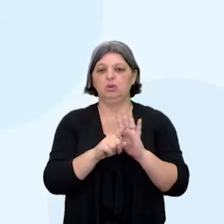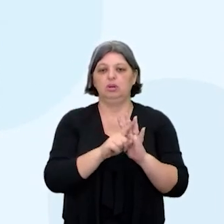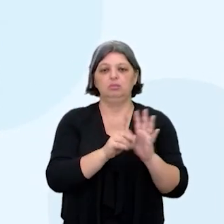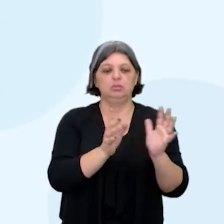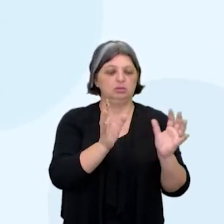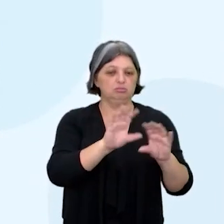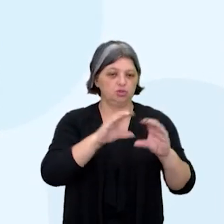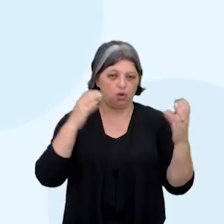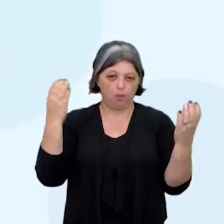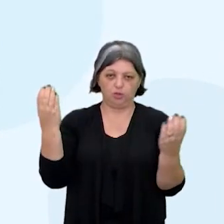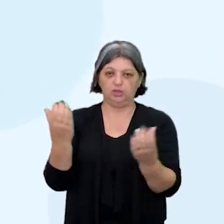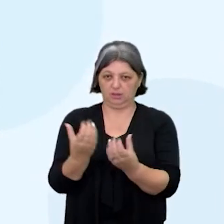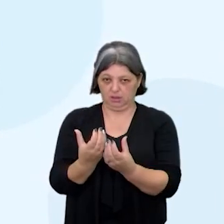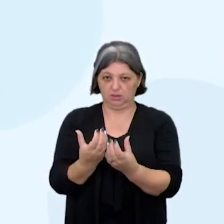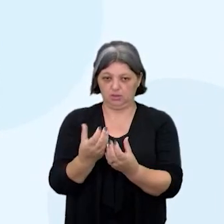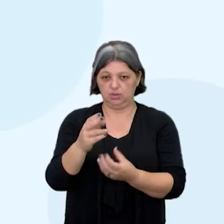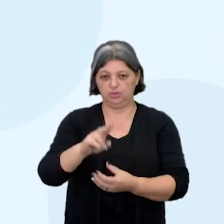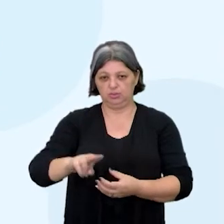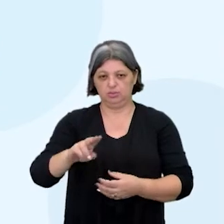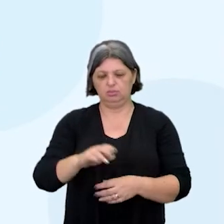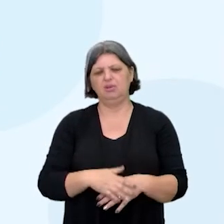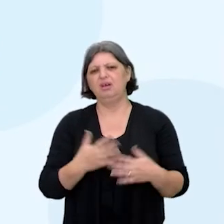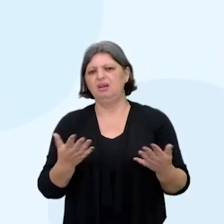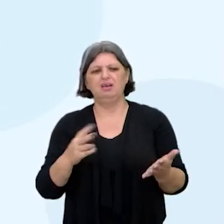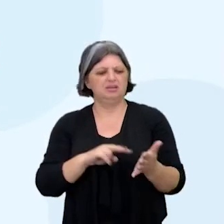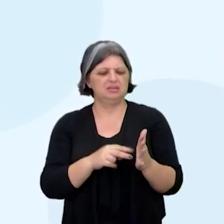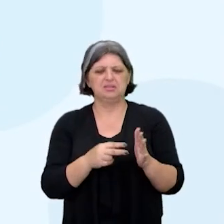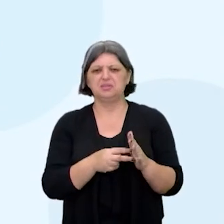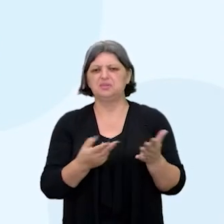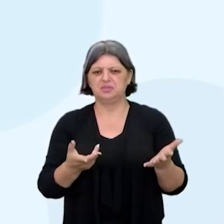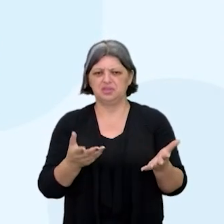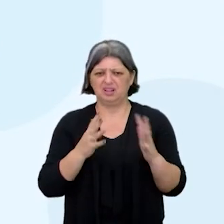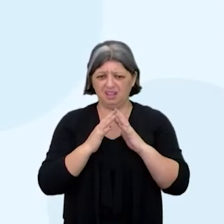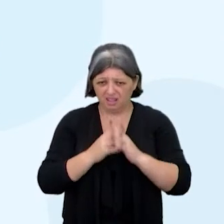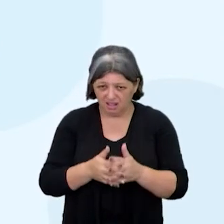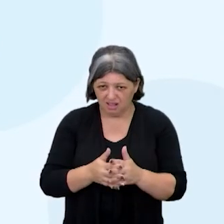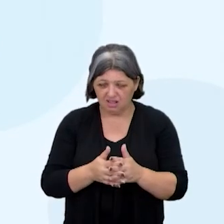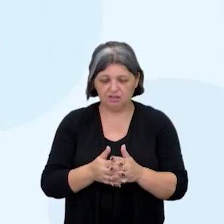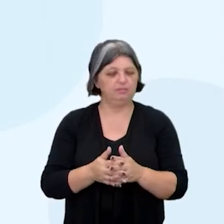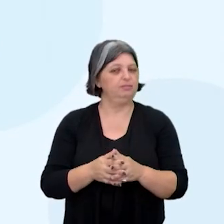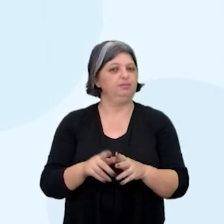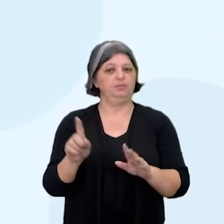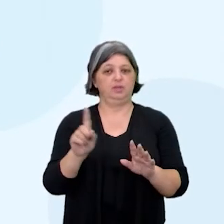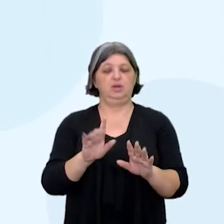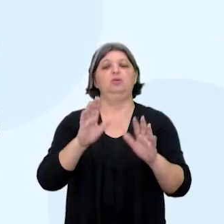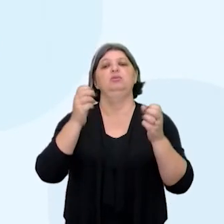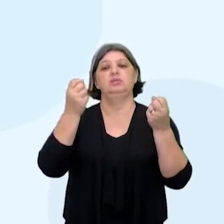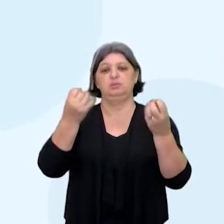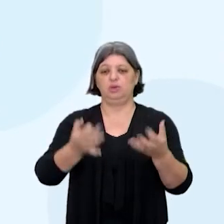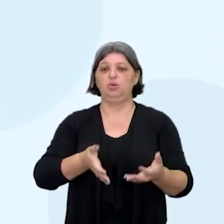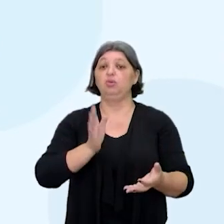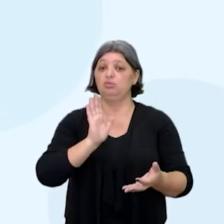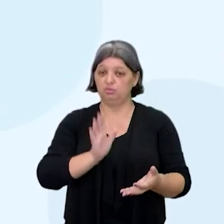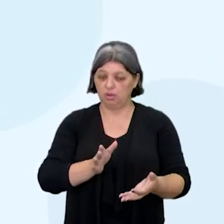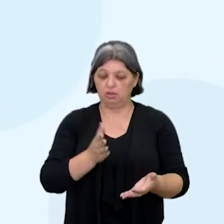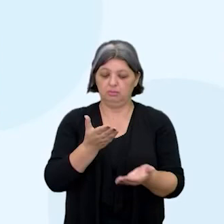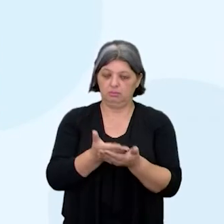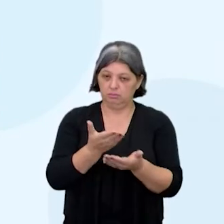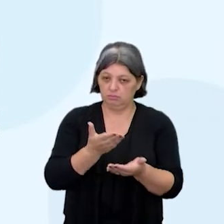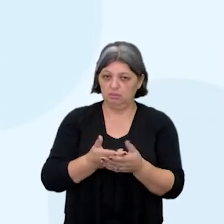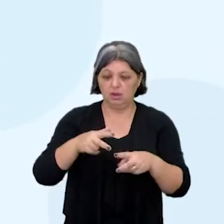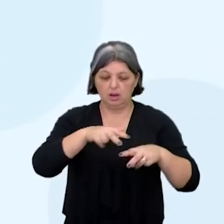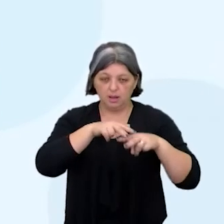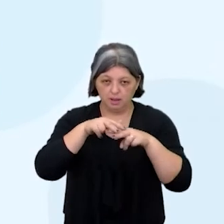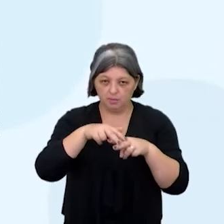comunidade. Professora, o que é isso? Quer complicar? Não, nós comentamos e estamos agora no momento de